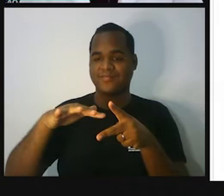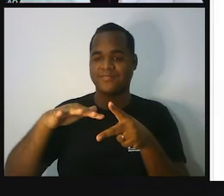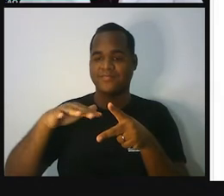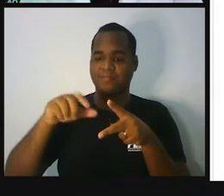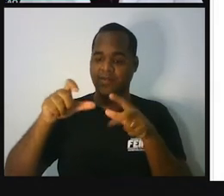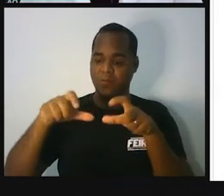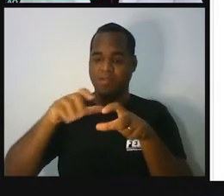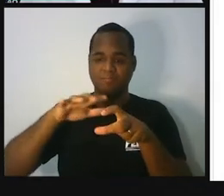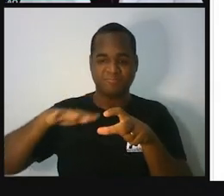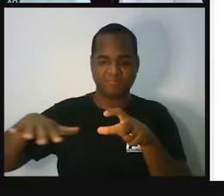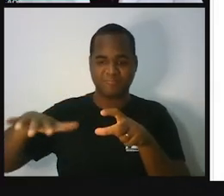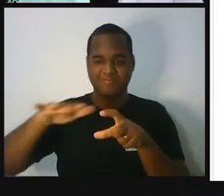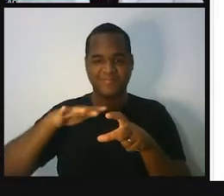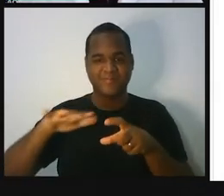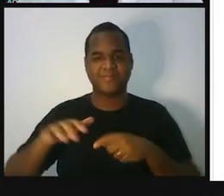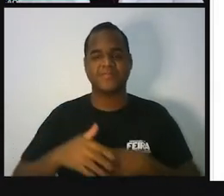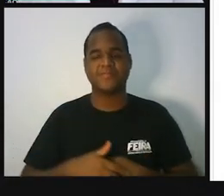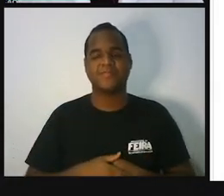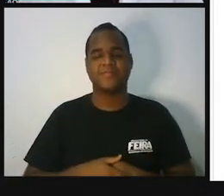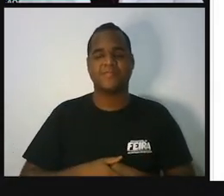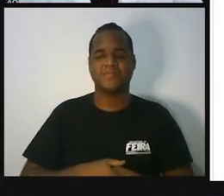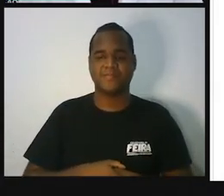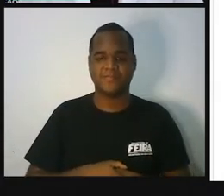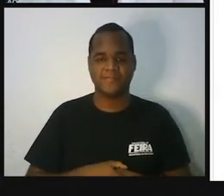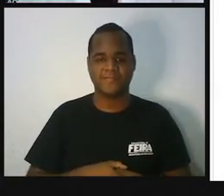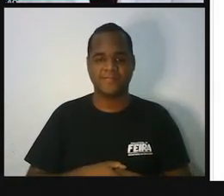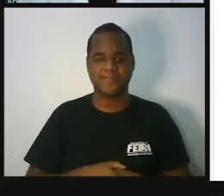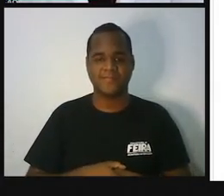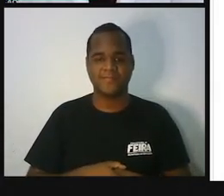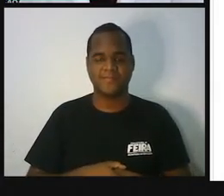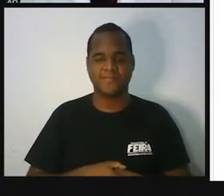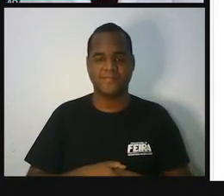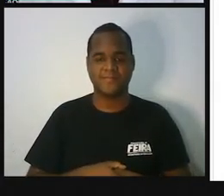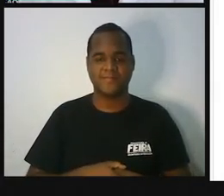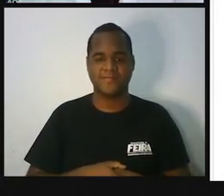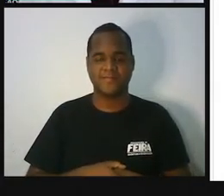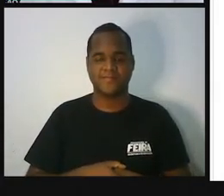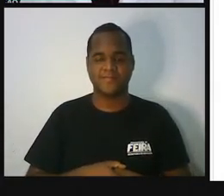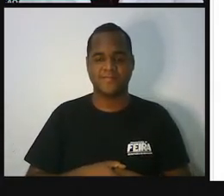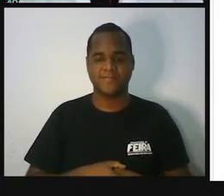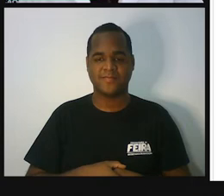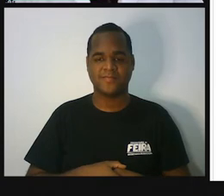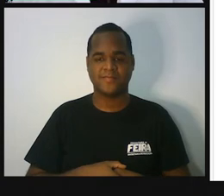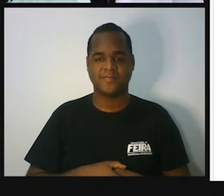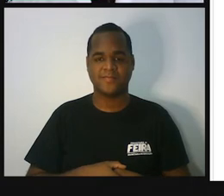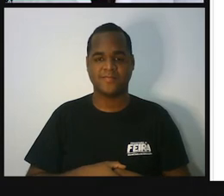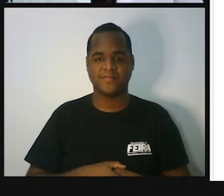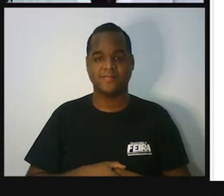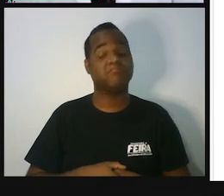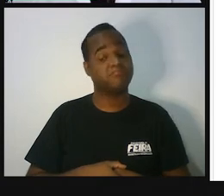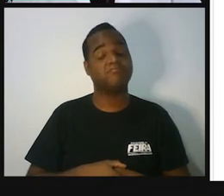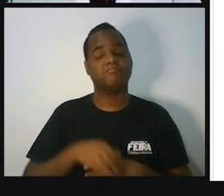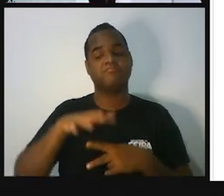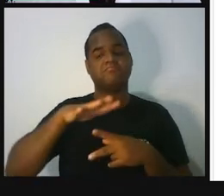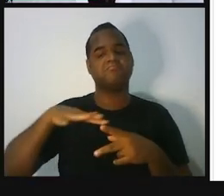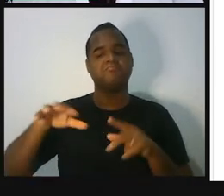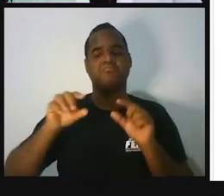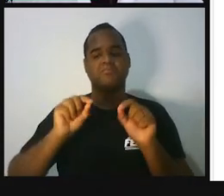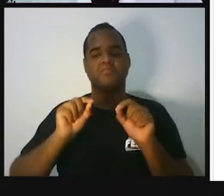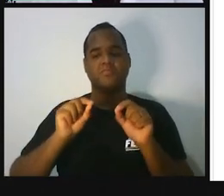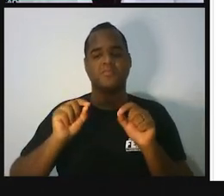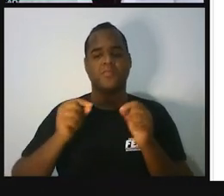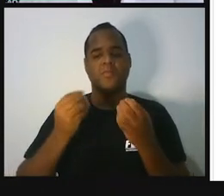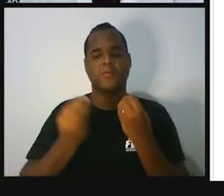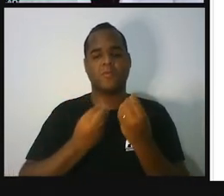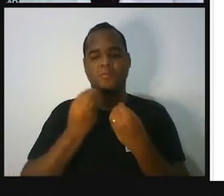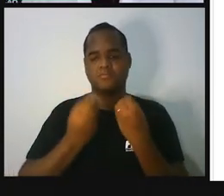um certo ângulo é a região e Essa região é formada